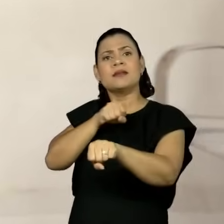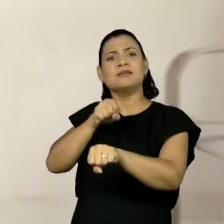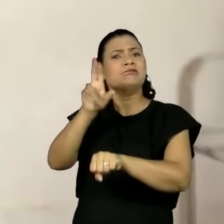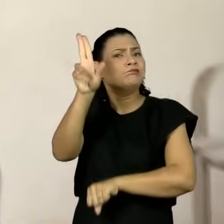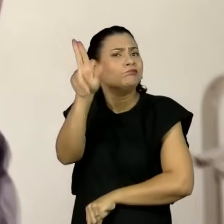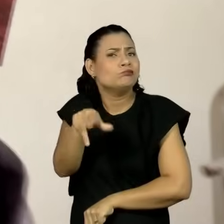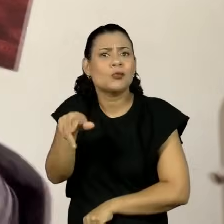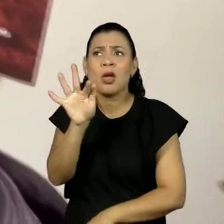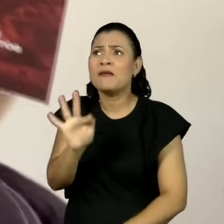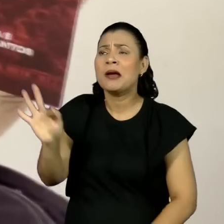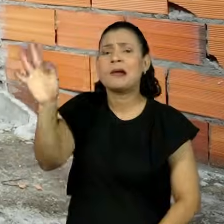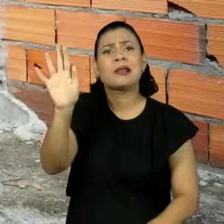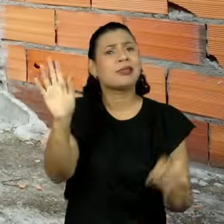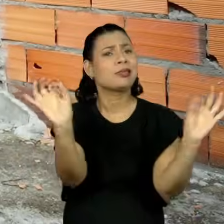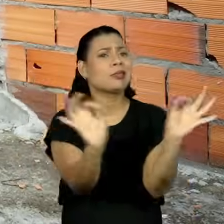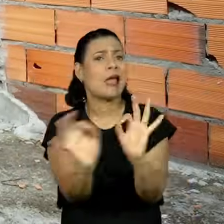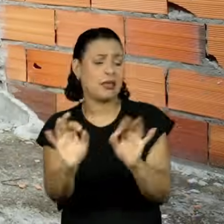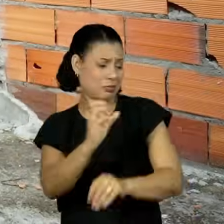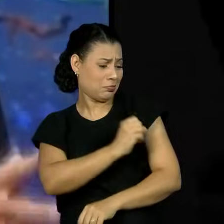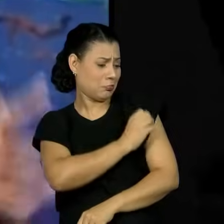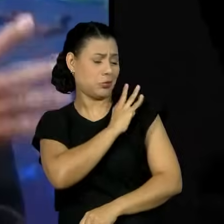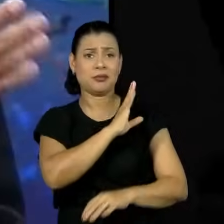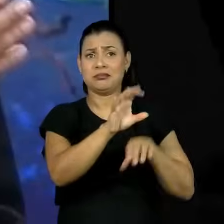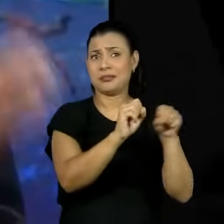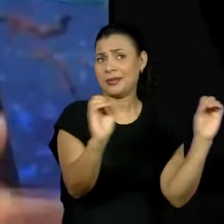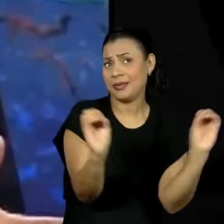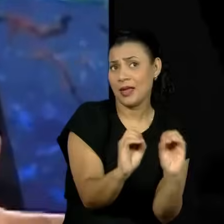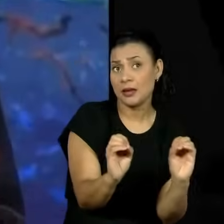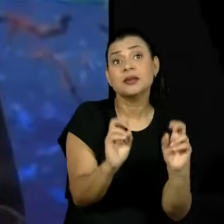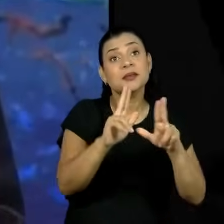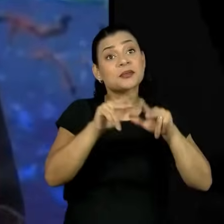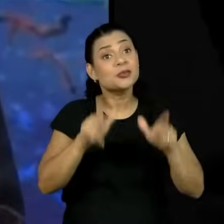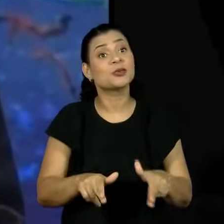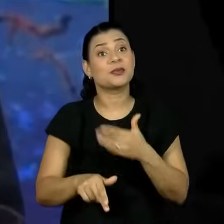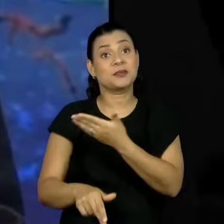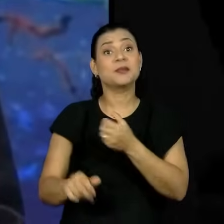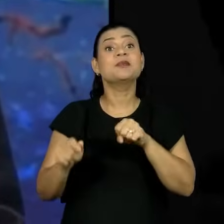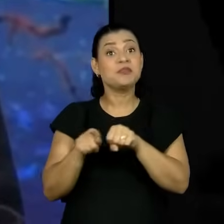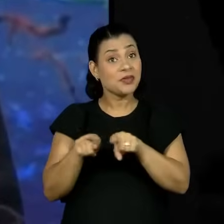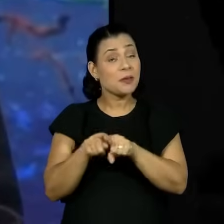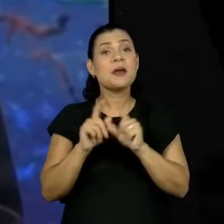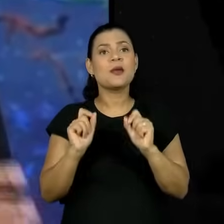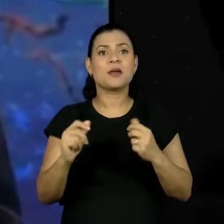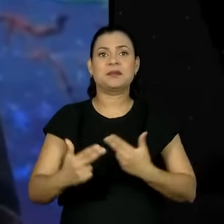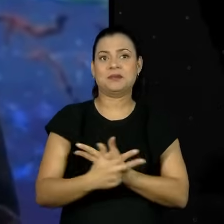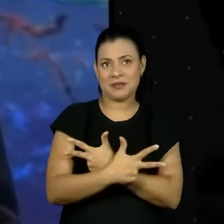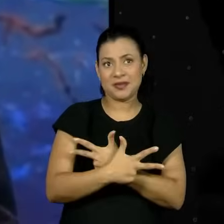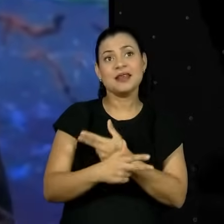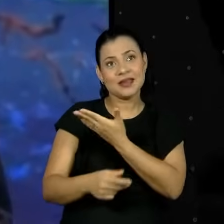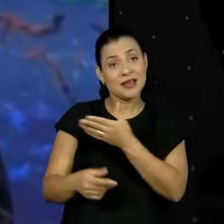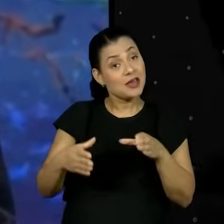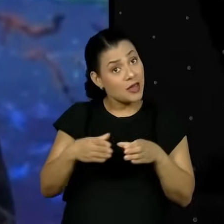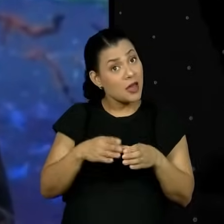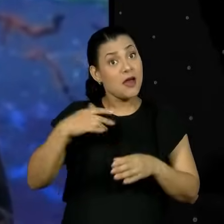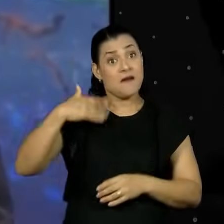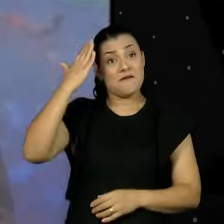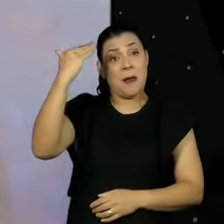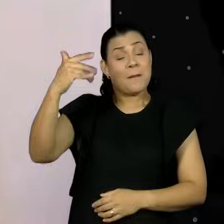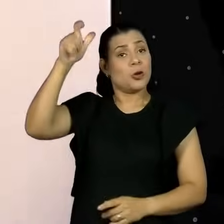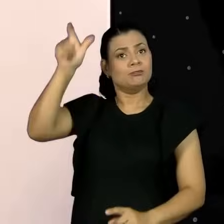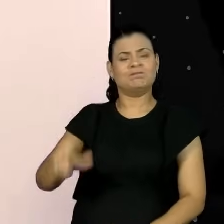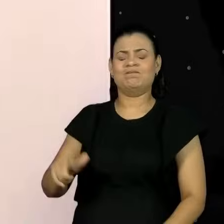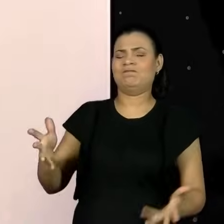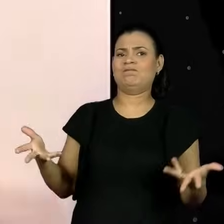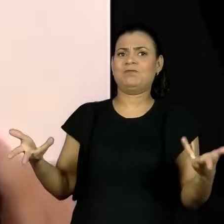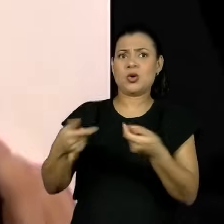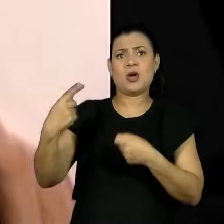sequer concluíram a escola, tá ligado? O próprio Mano Brown. Mano Brown, pra mim, eu acho que ele é talvez, se não for o maior, ele é um dos maiores intelectuais que